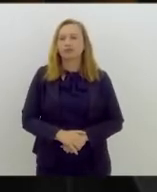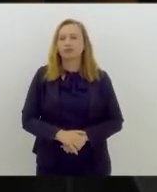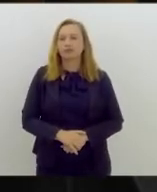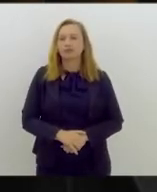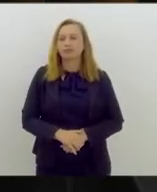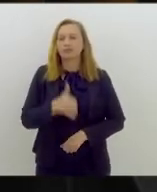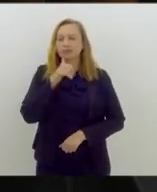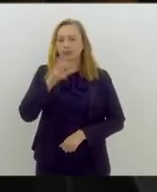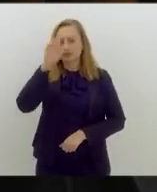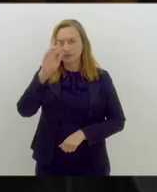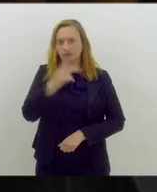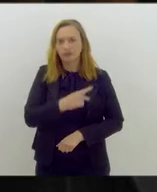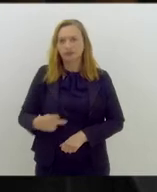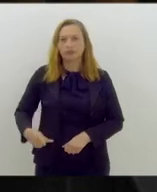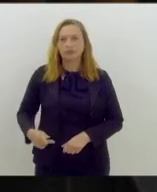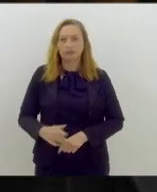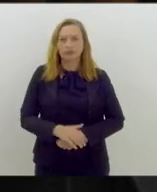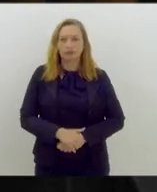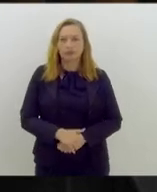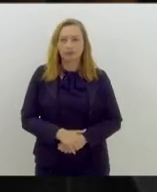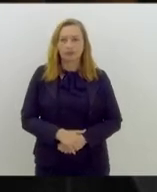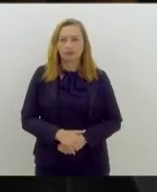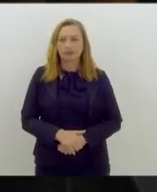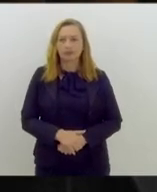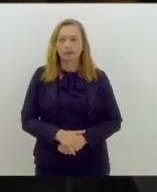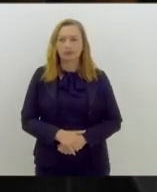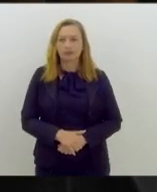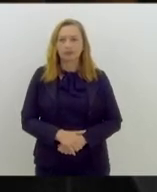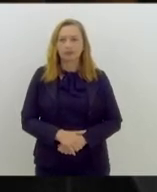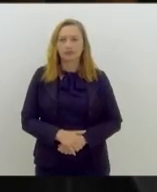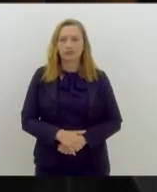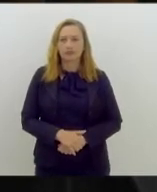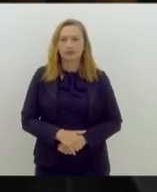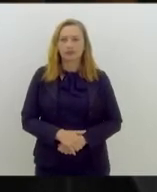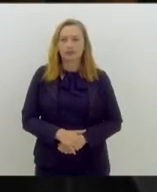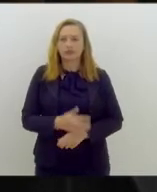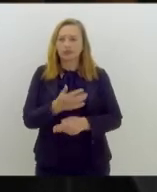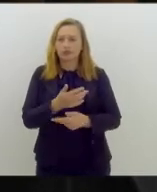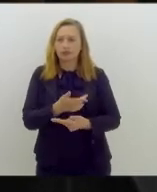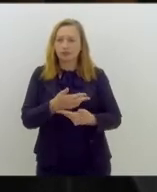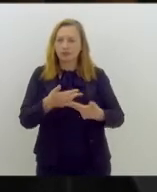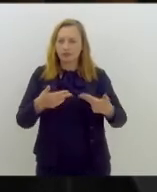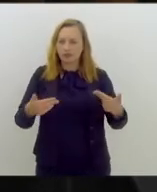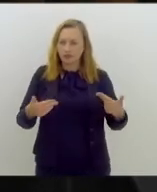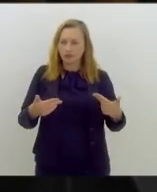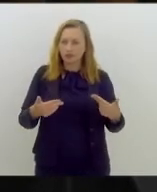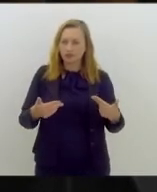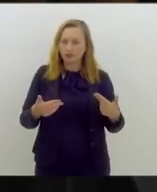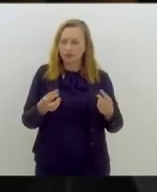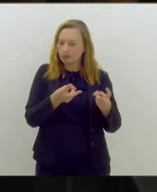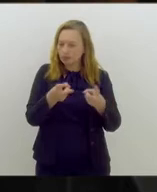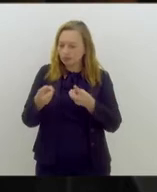senhora presidente já disputei muitos pleitos eleitorais